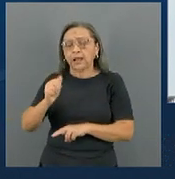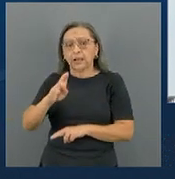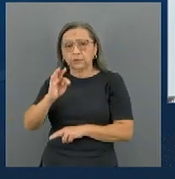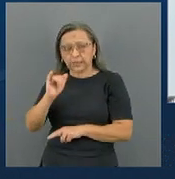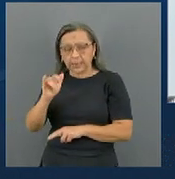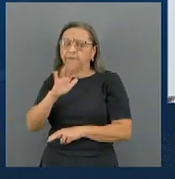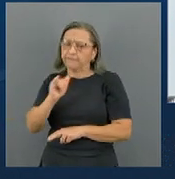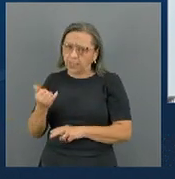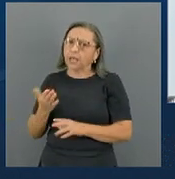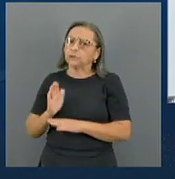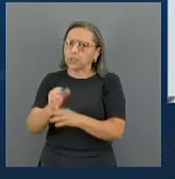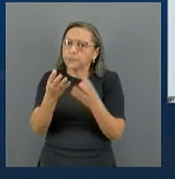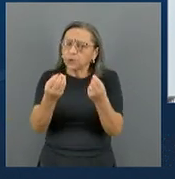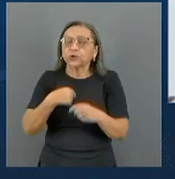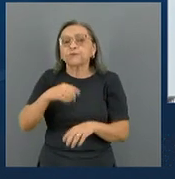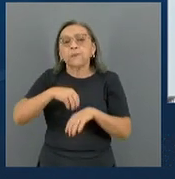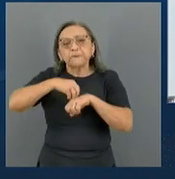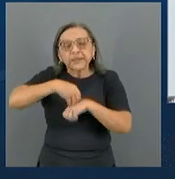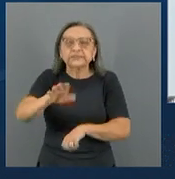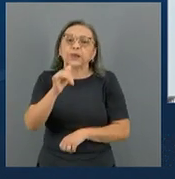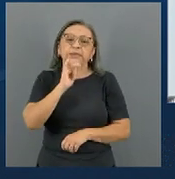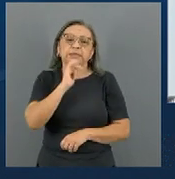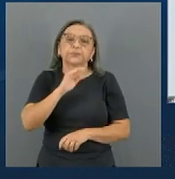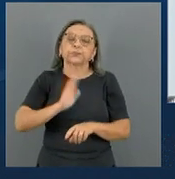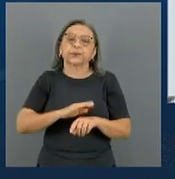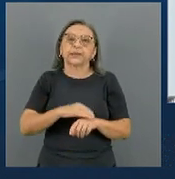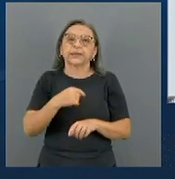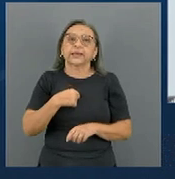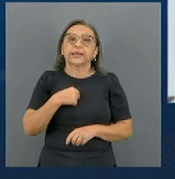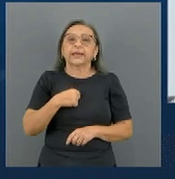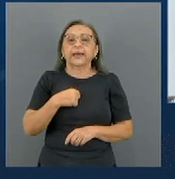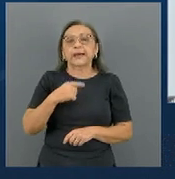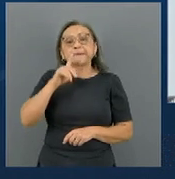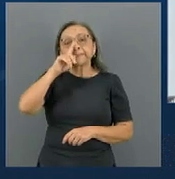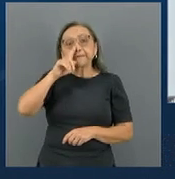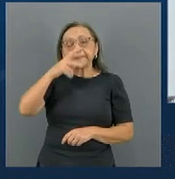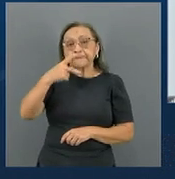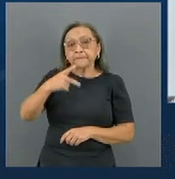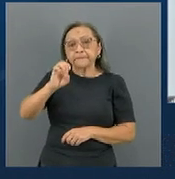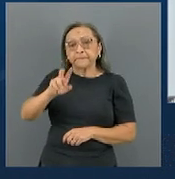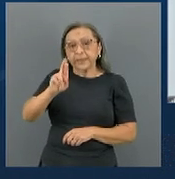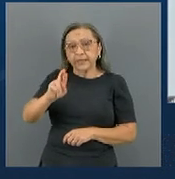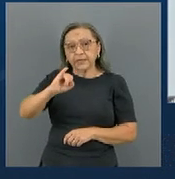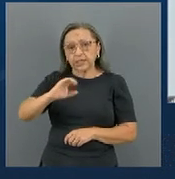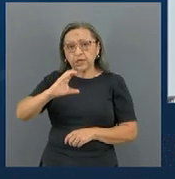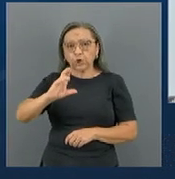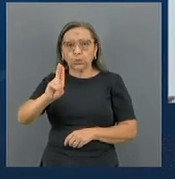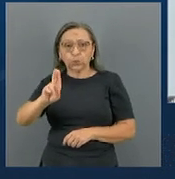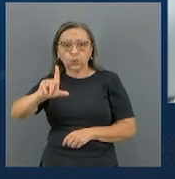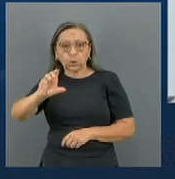mas muito mesmo. E vou dar um pequeno exemplo na medida em que eu destaquei que a periculosidade concreta ou a gravidade concreta